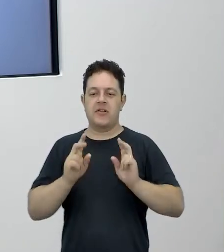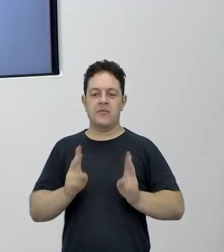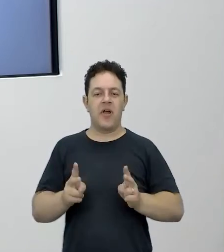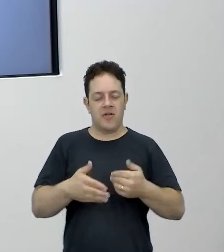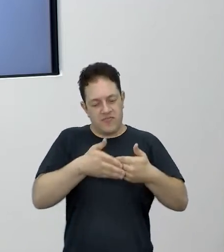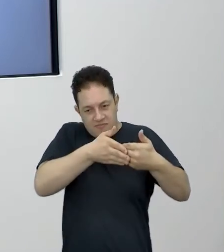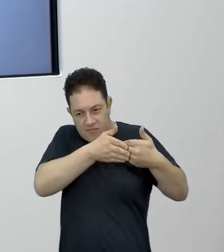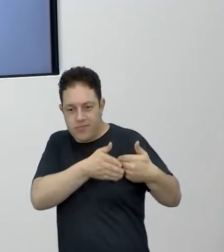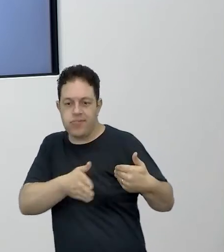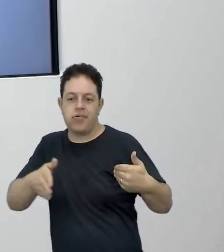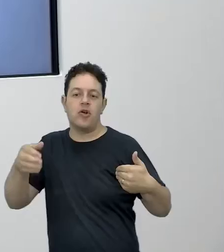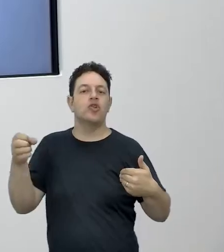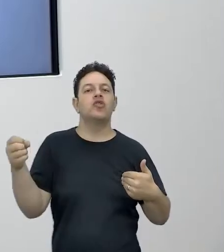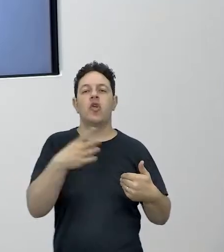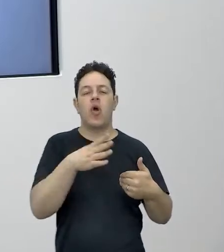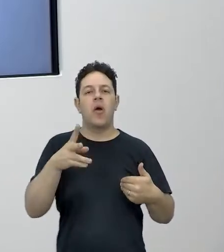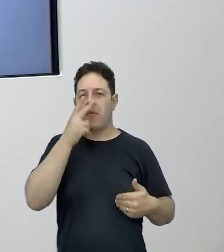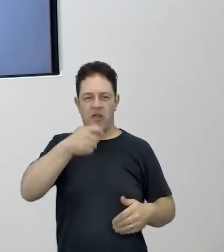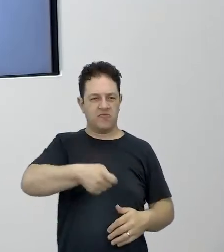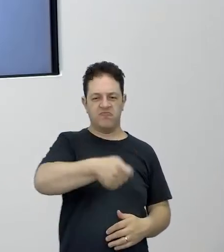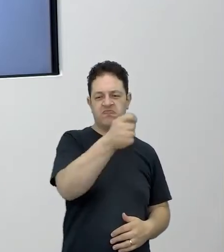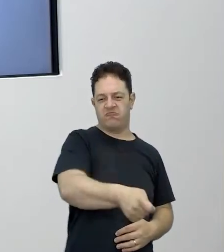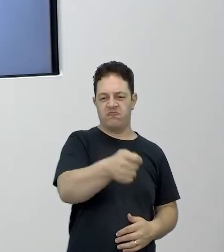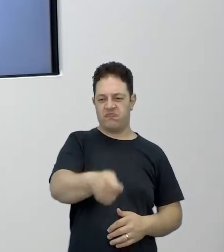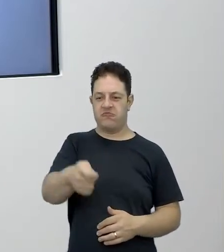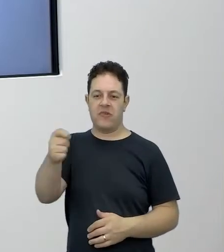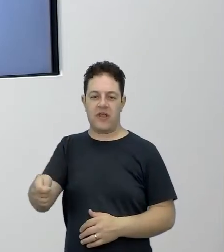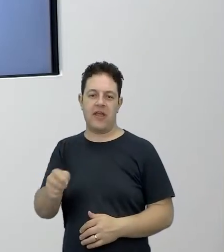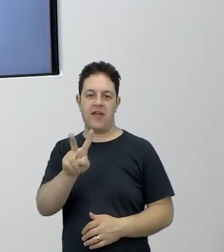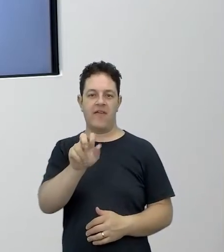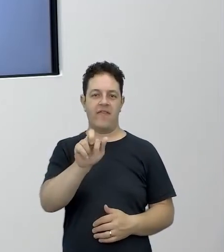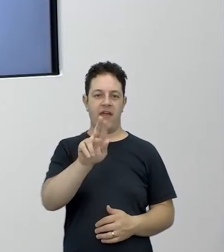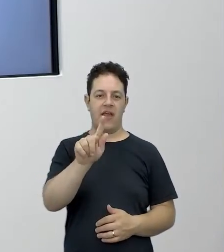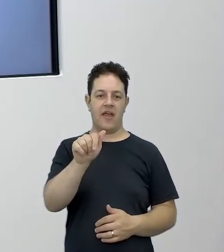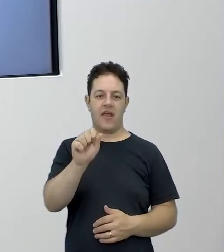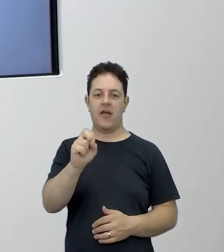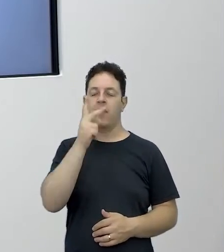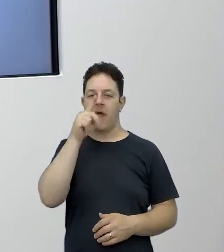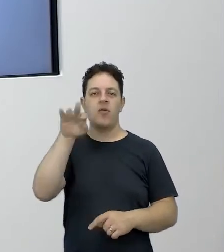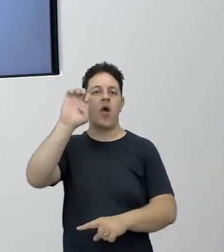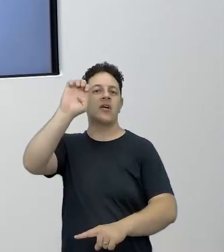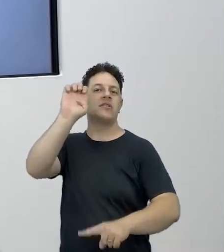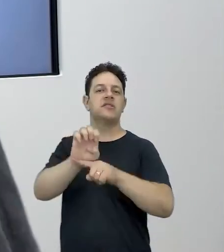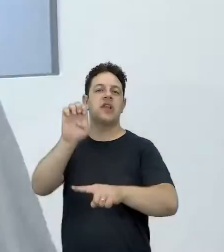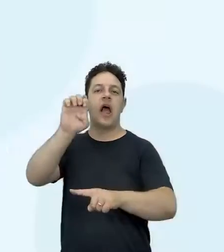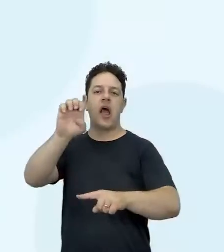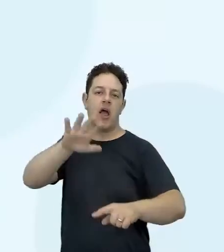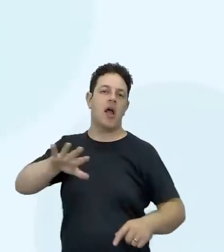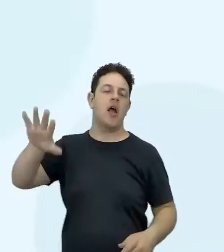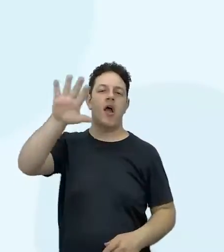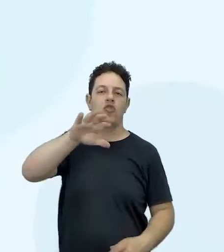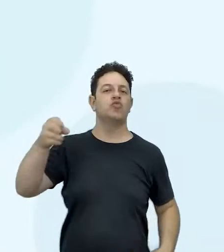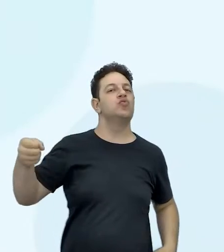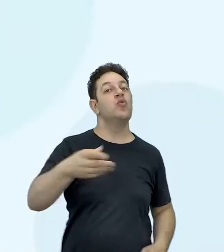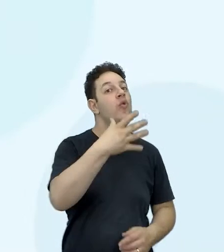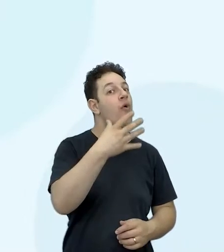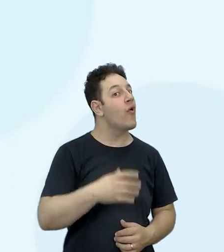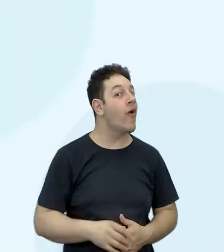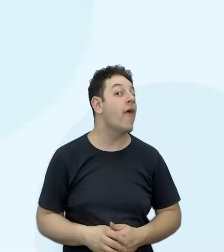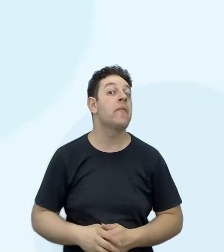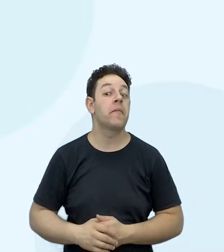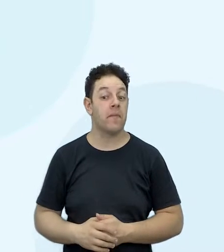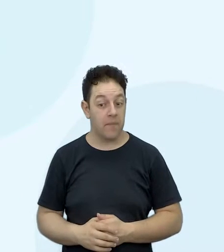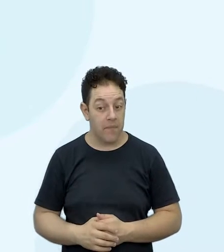era Vargas, ditatorial, conhecida como Estado Novo. Volta, Buled. Olha lá.